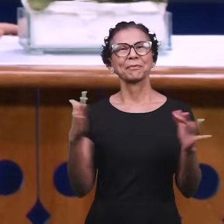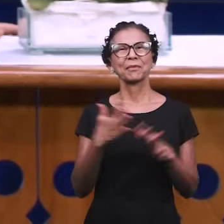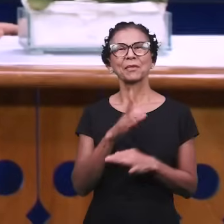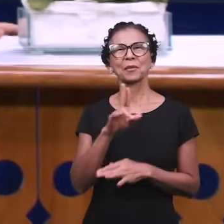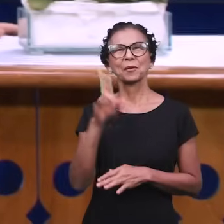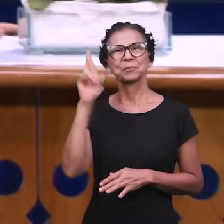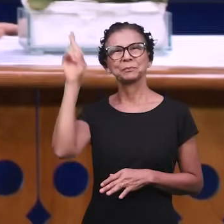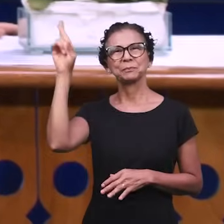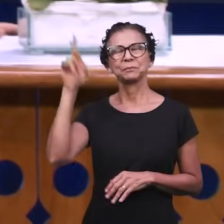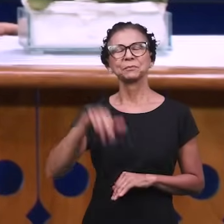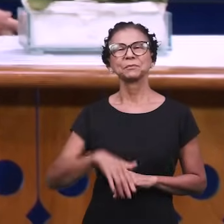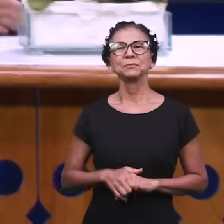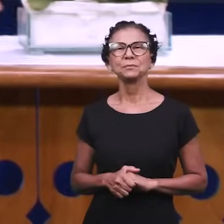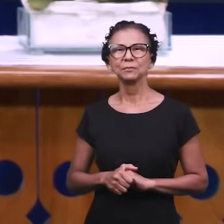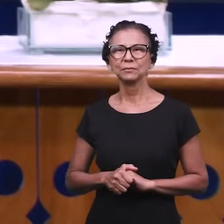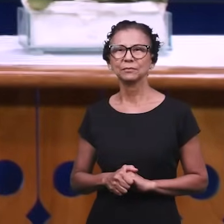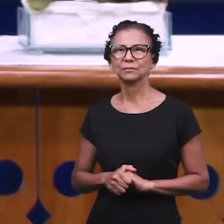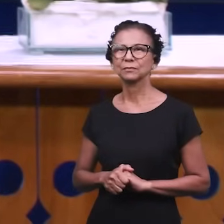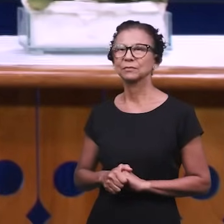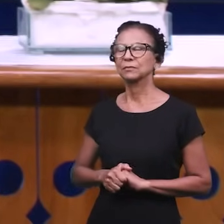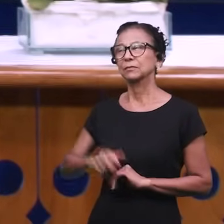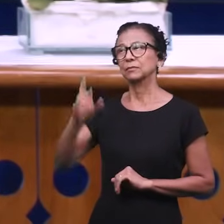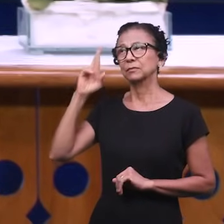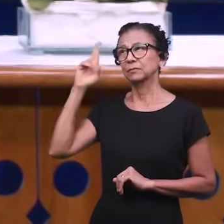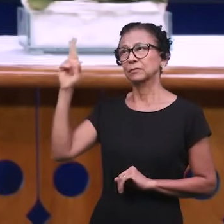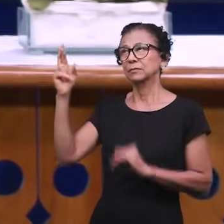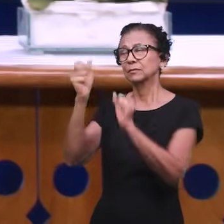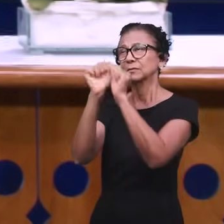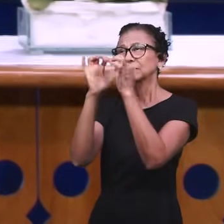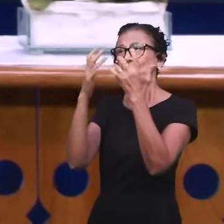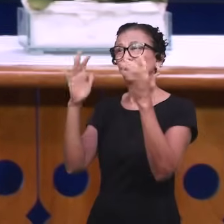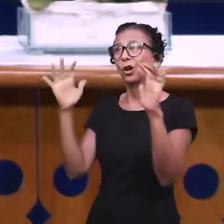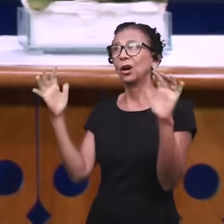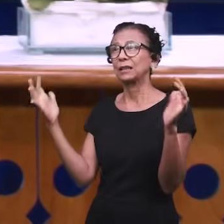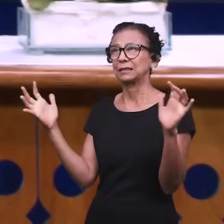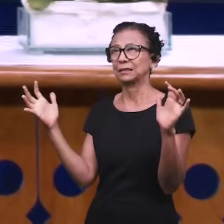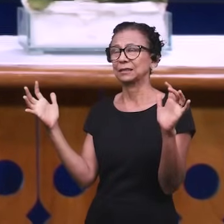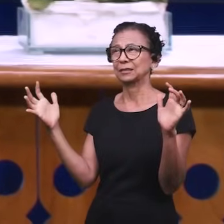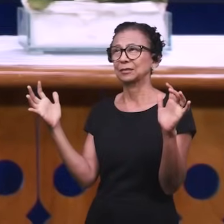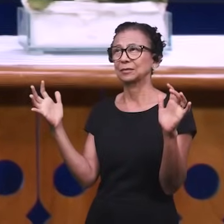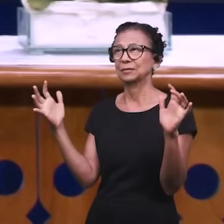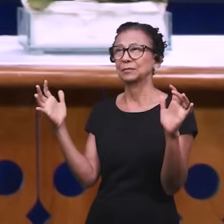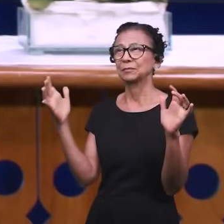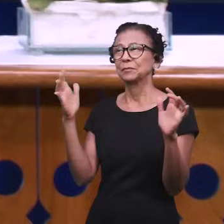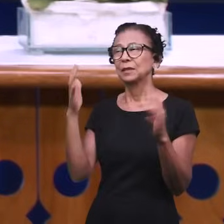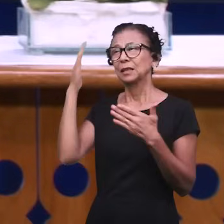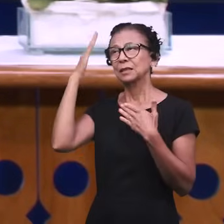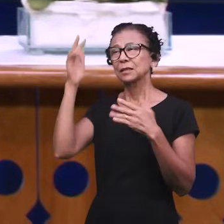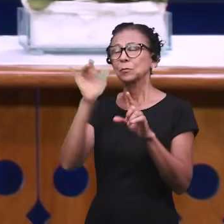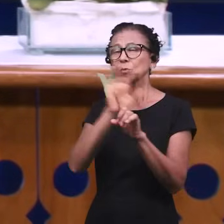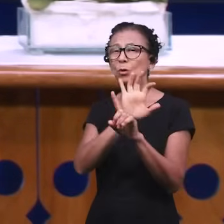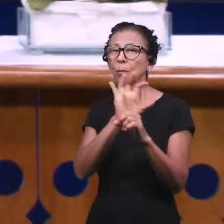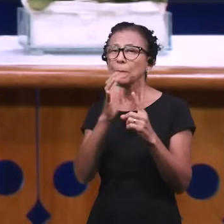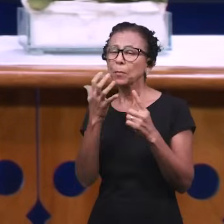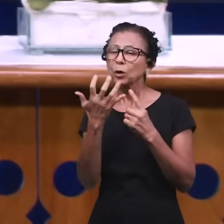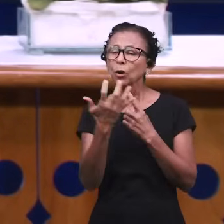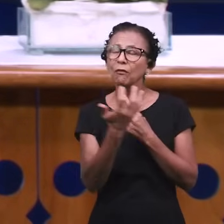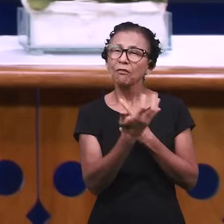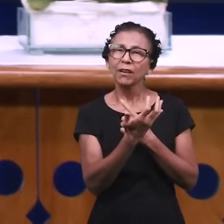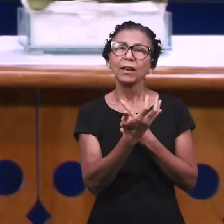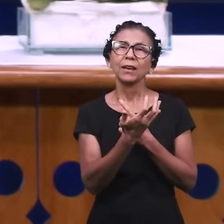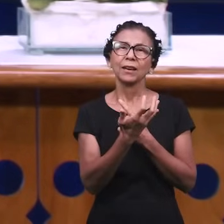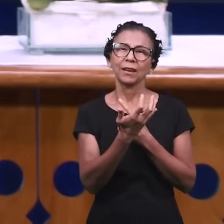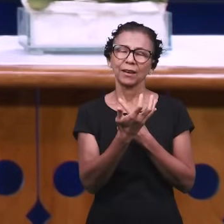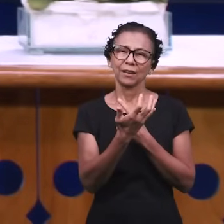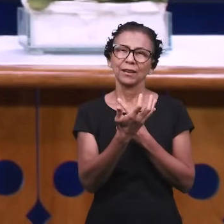Glórias ao nome do Senhor. Glorificamos o nosso Deus pela sua providência, por esta providência que não veio da